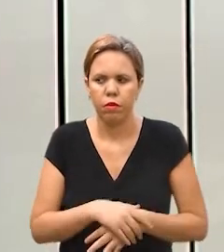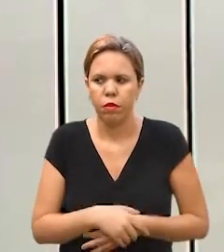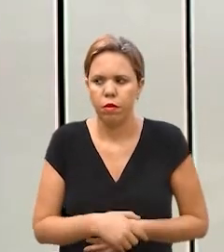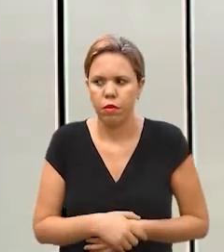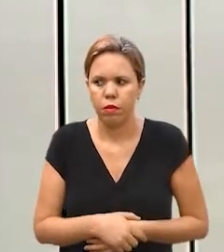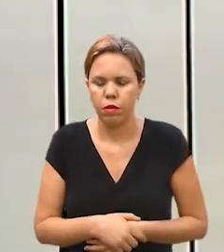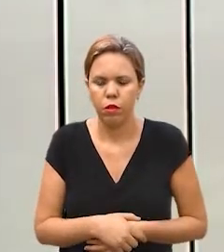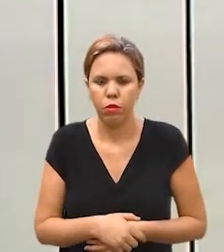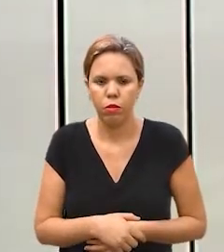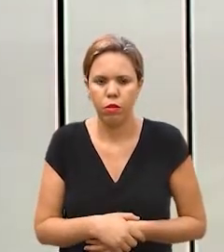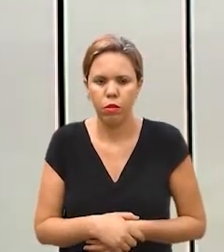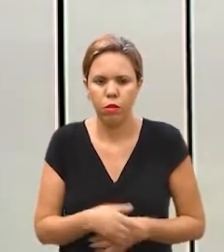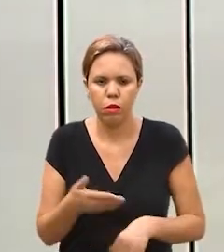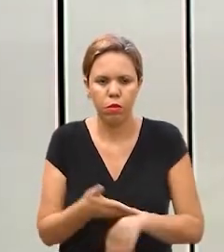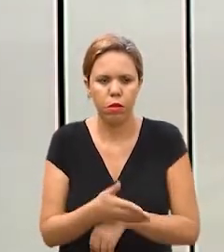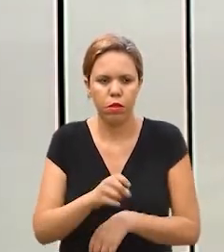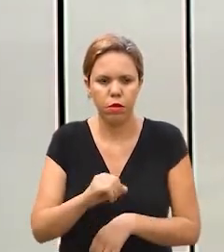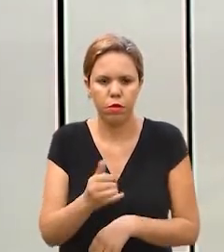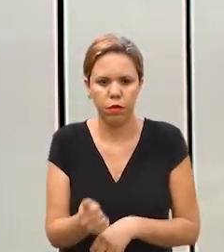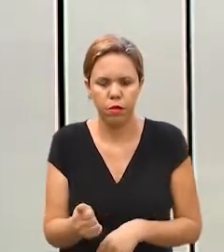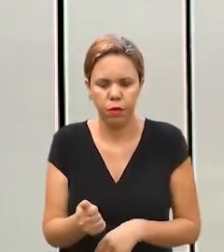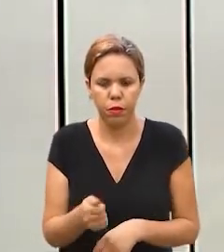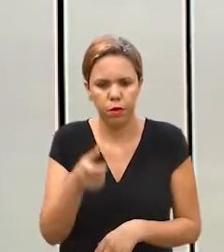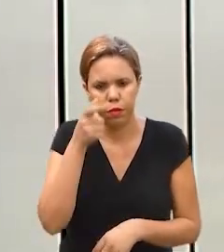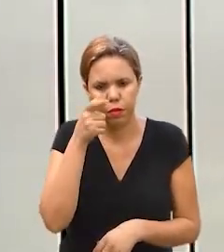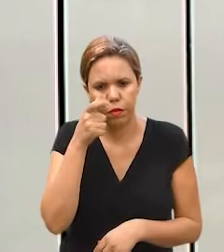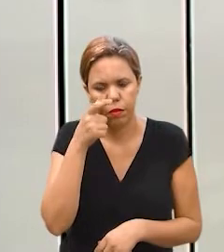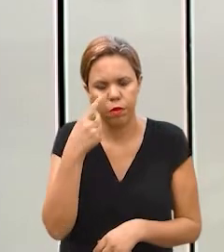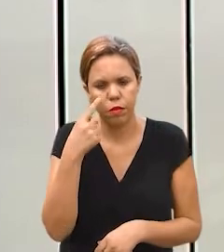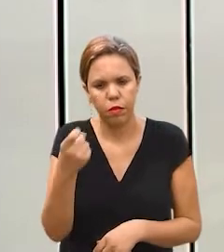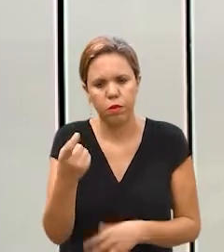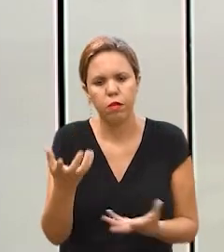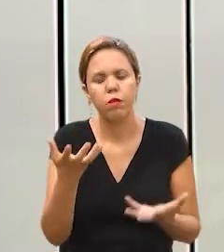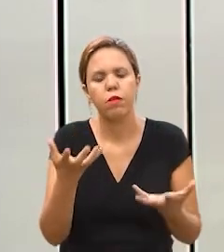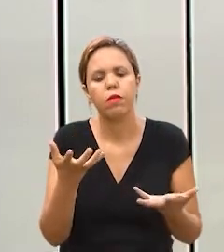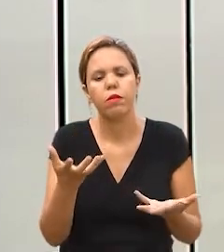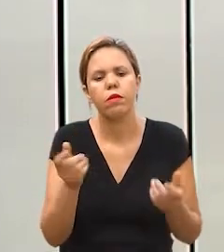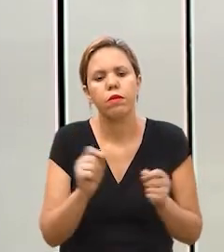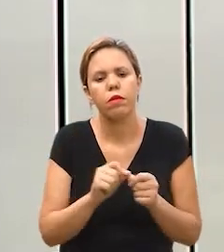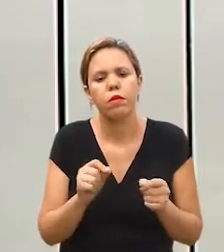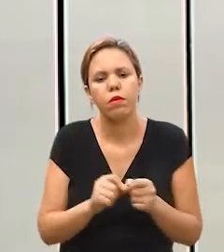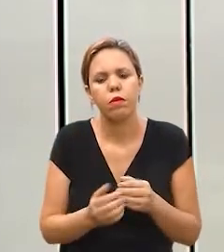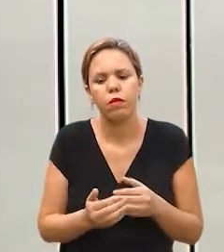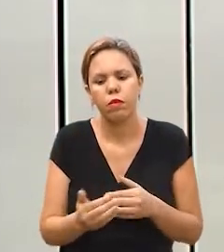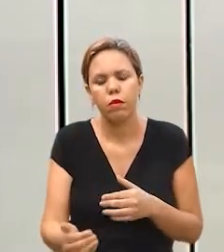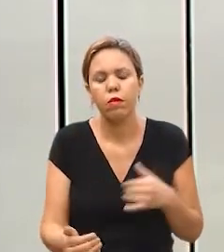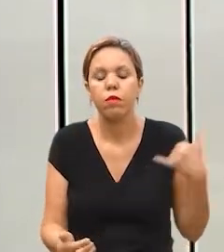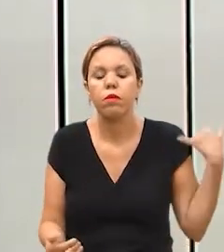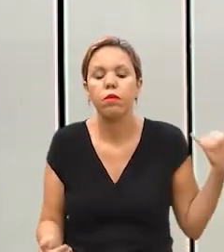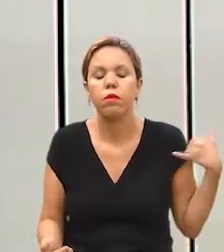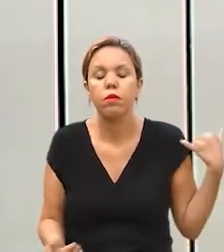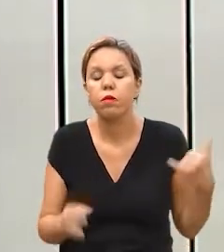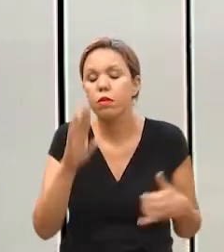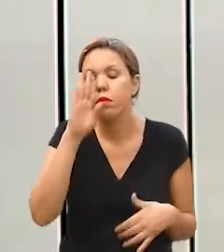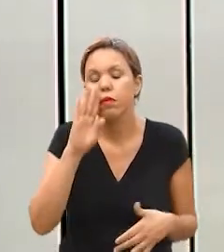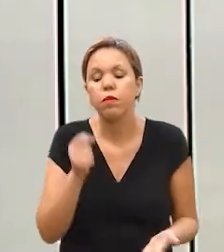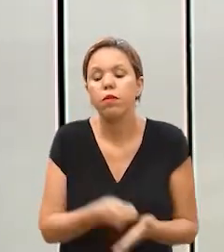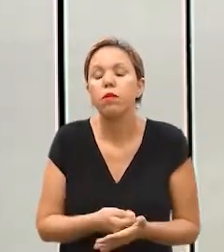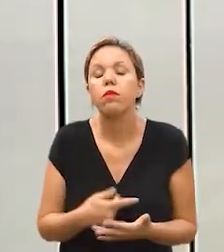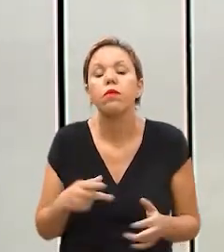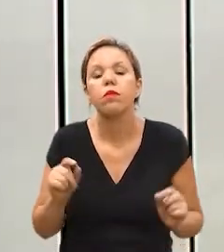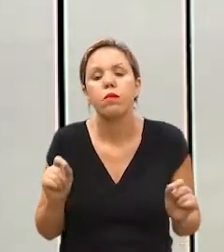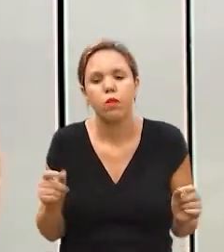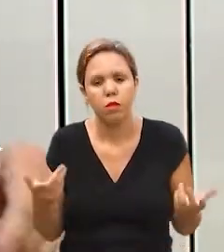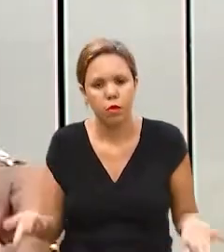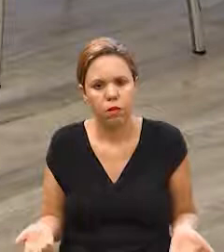encerrar, como participar do EJA? Quem está assistindo a gente se interessou. E aí, como que faz? A partir de que idade? É de graça? Paga